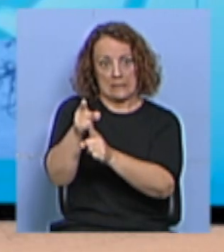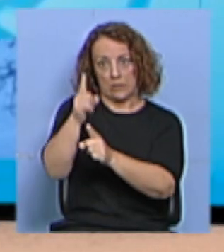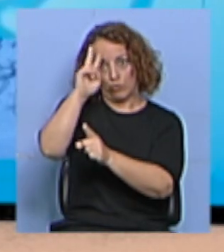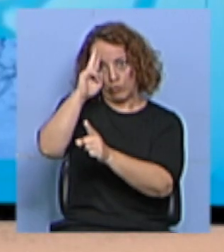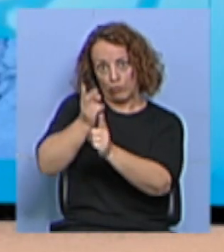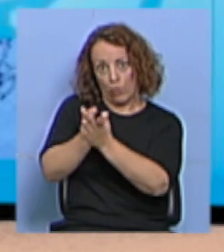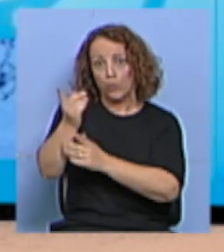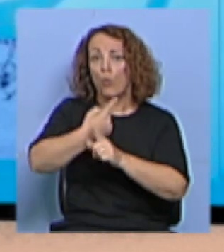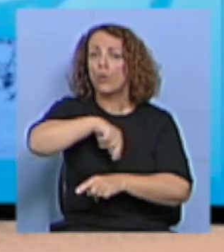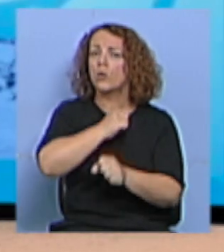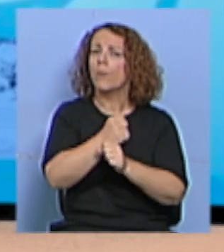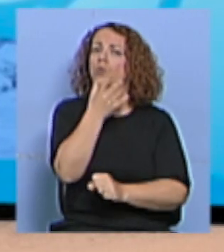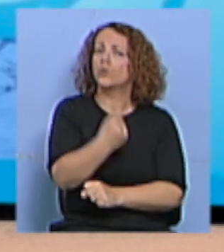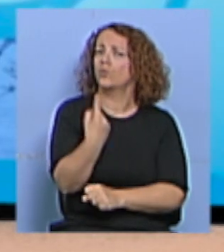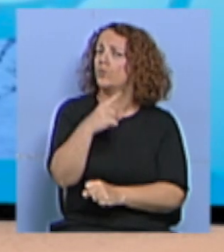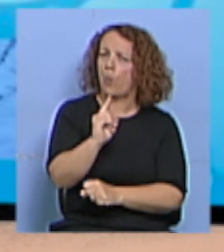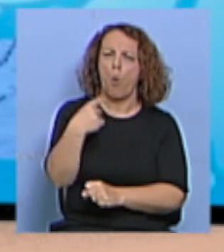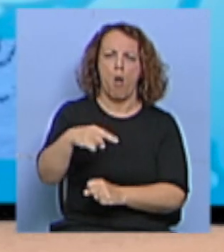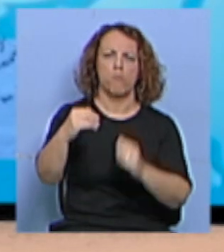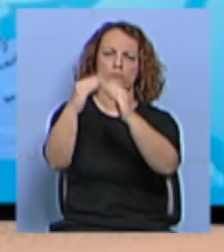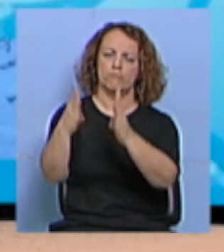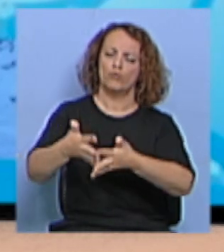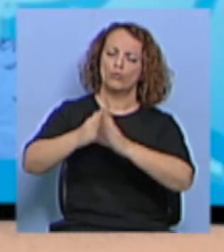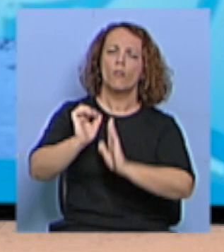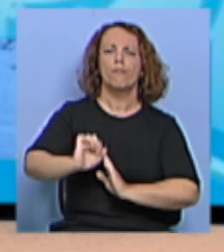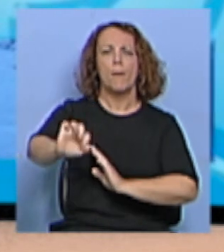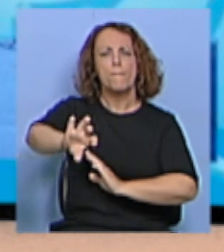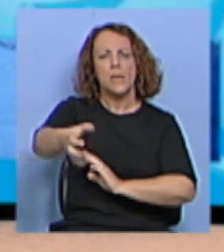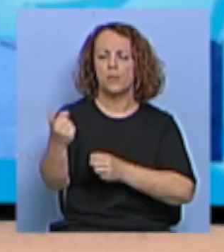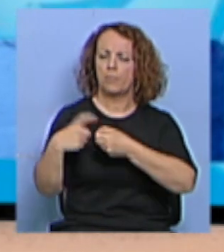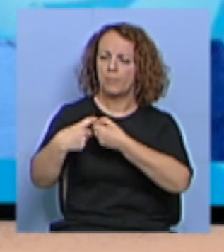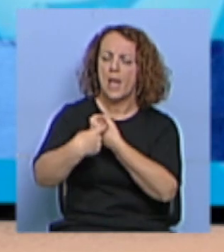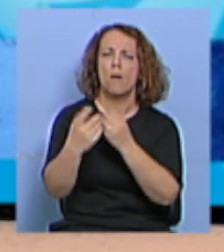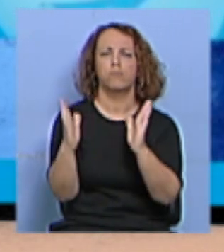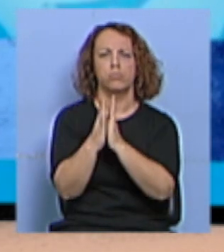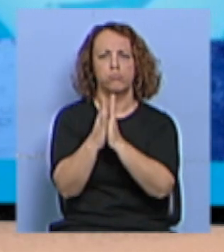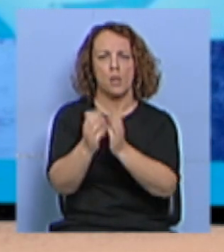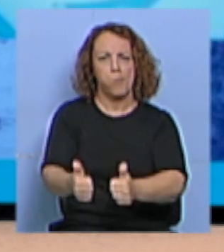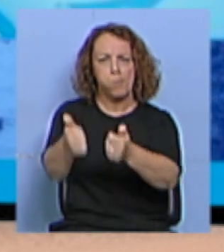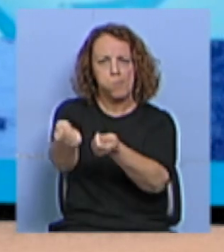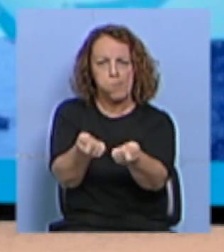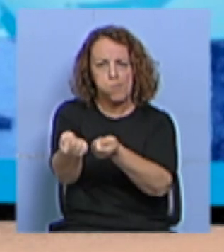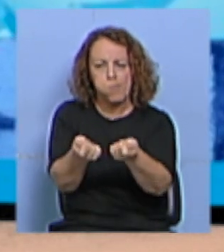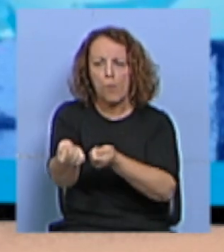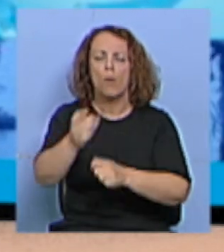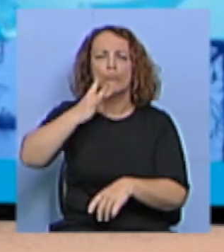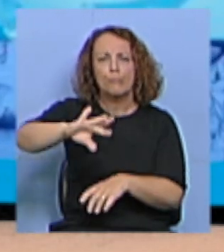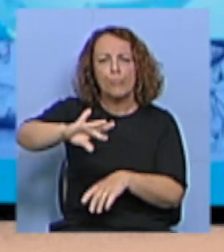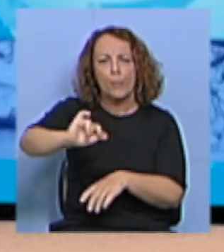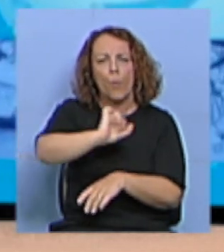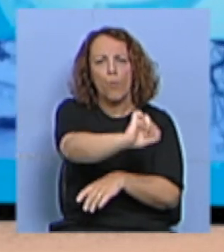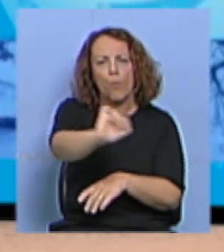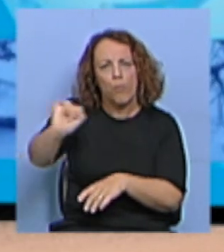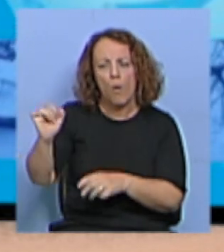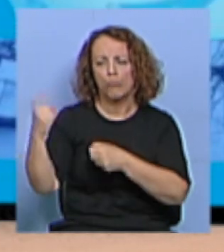não trabalhamos sozinhos, trabalhamos com estruturas dos países, com parceiros, com dioceses, com organizações locais e